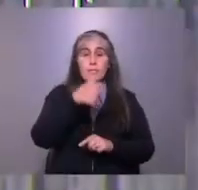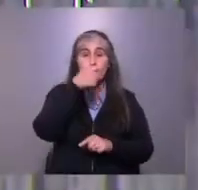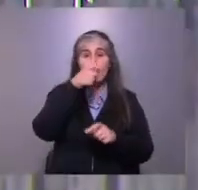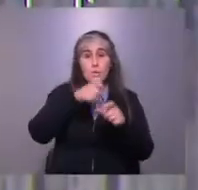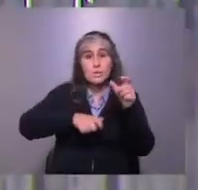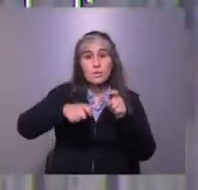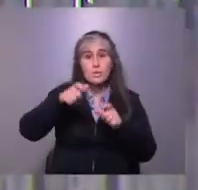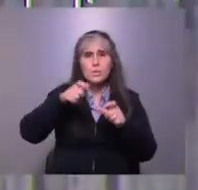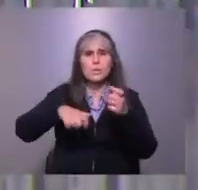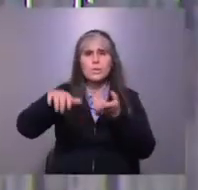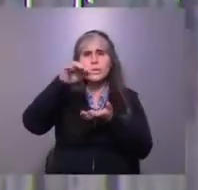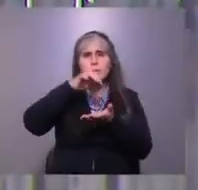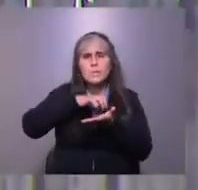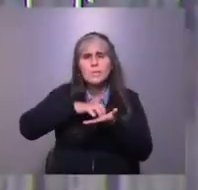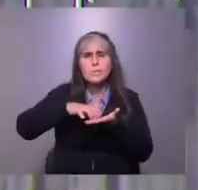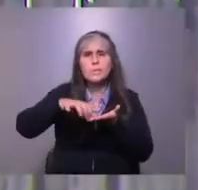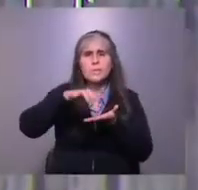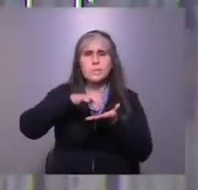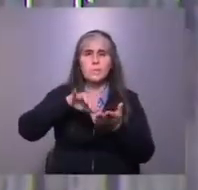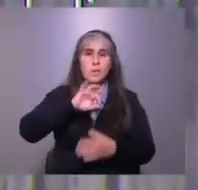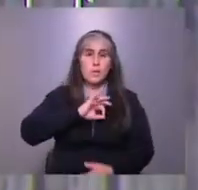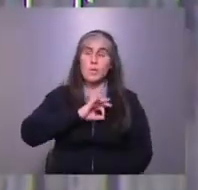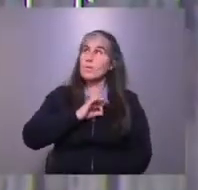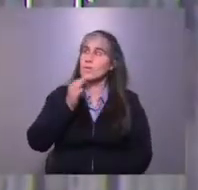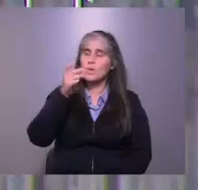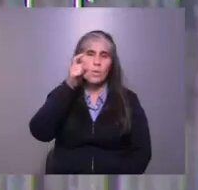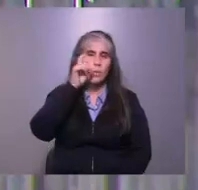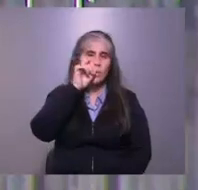Senhor, protege os